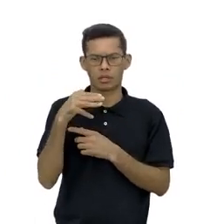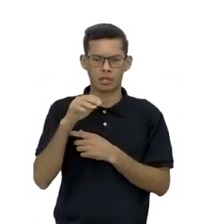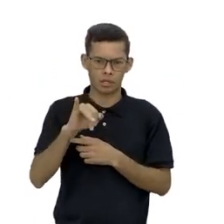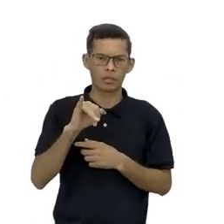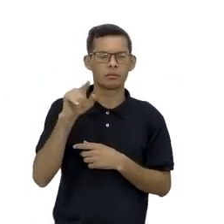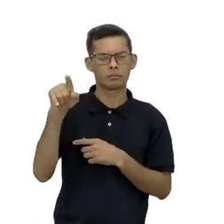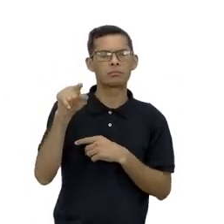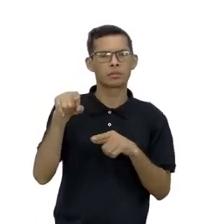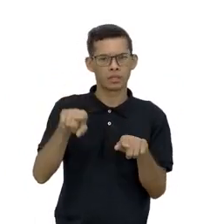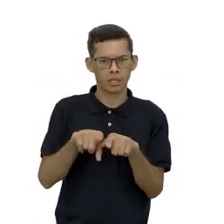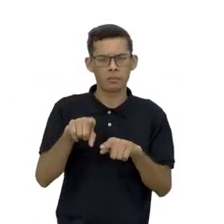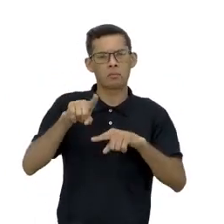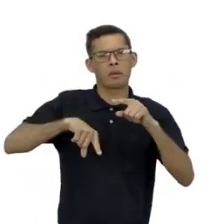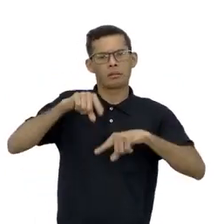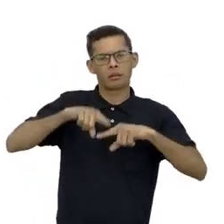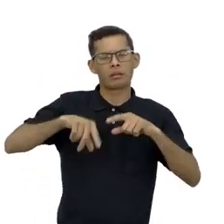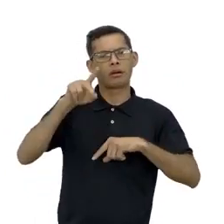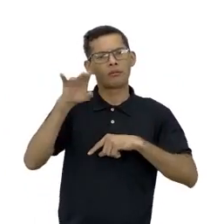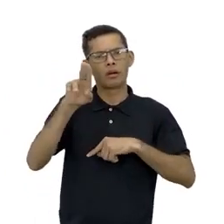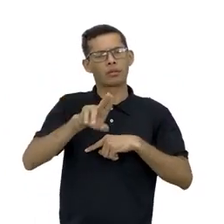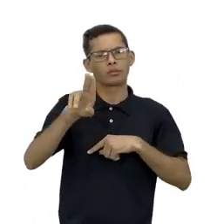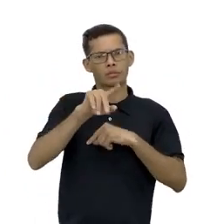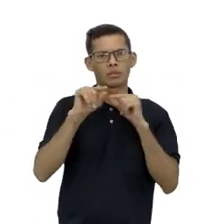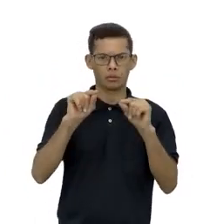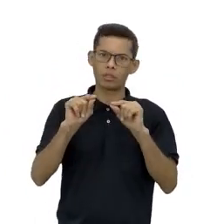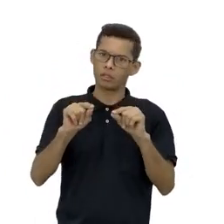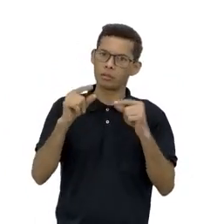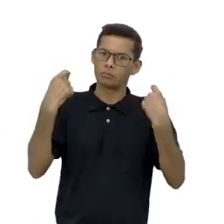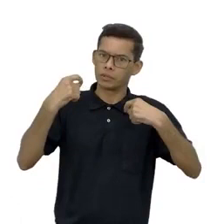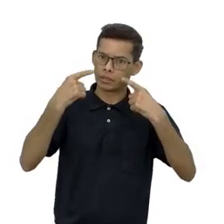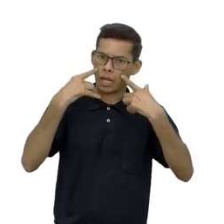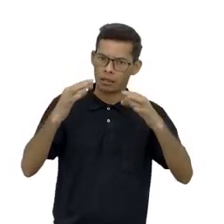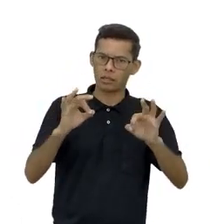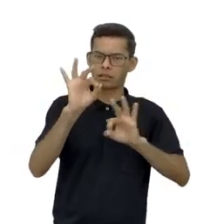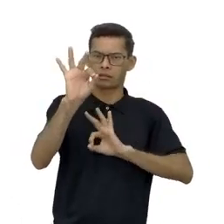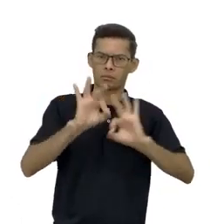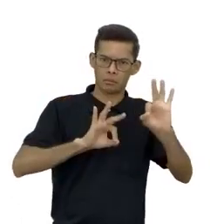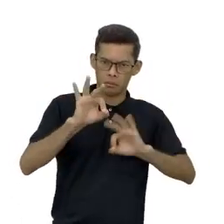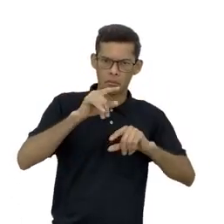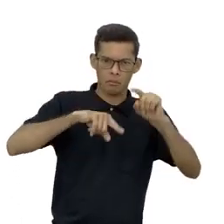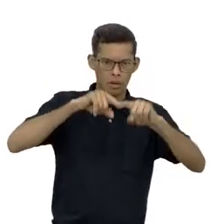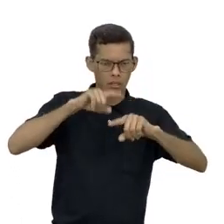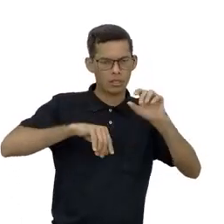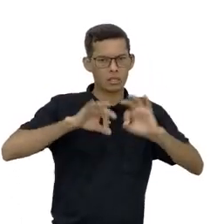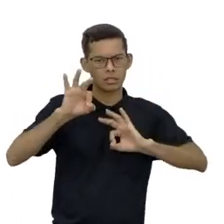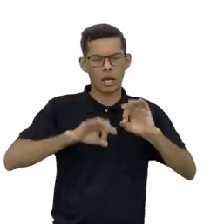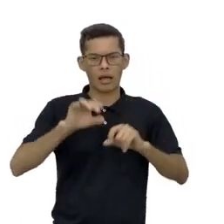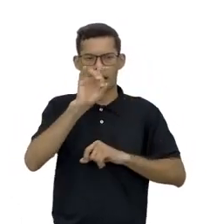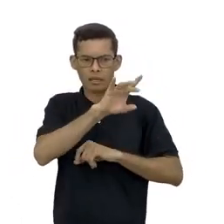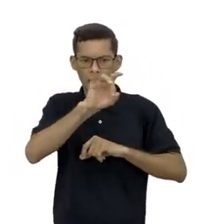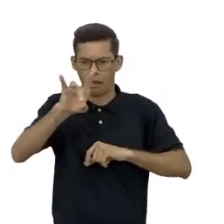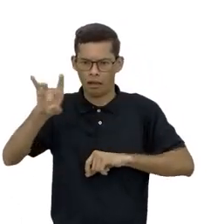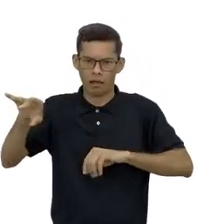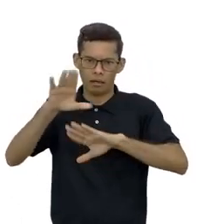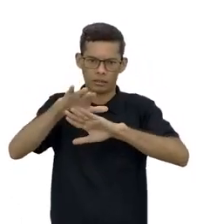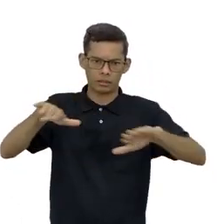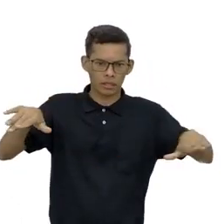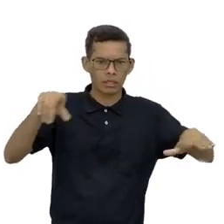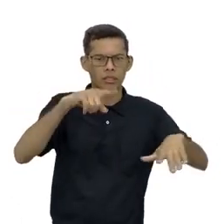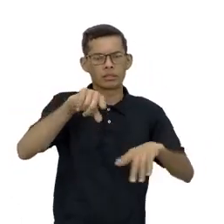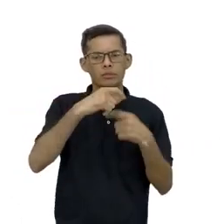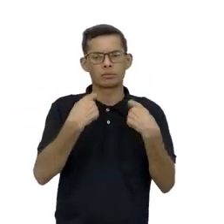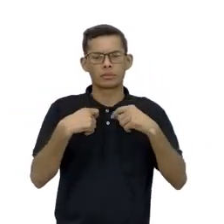os materiais. Aqui cabe um planejamento, né? É necessário que cada estudante possa fazer o seu origami.